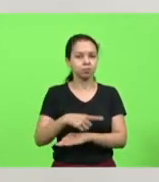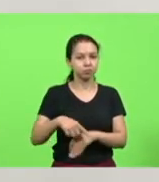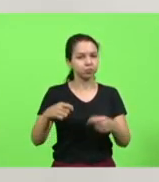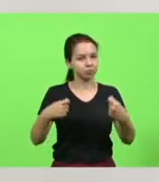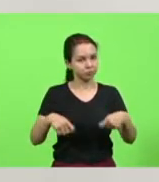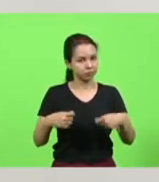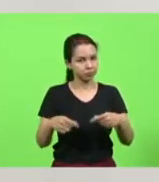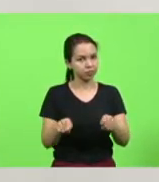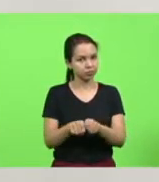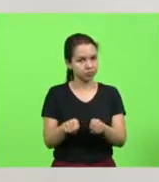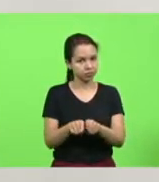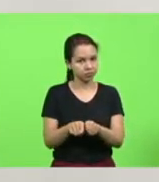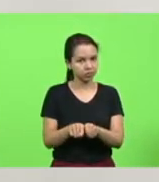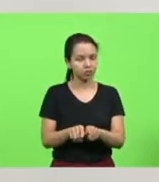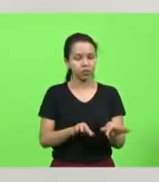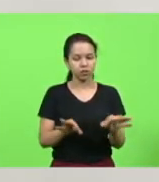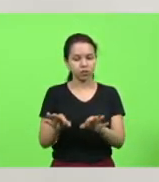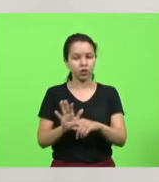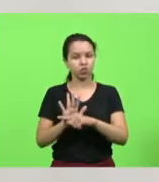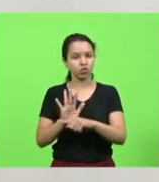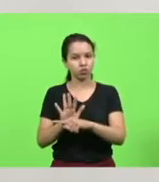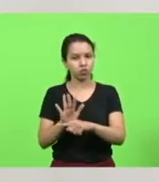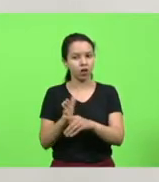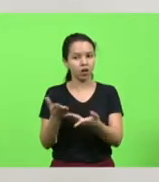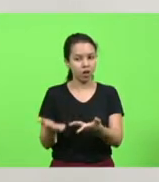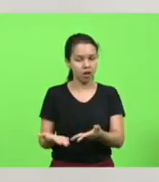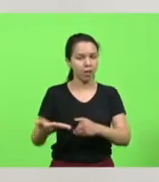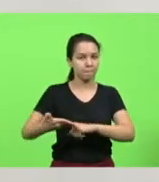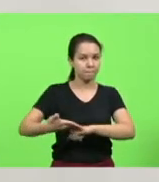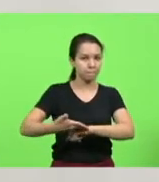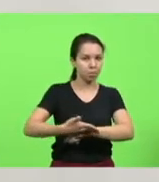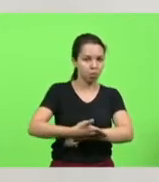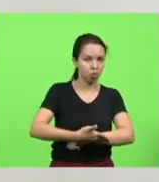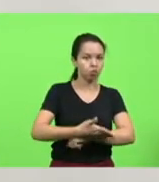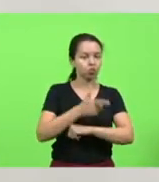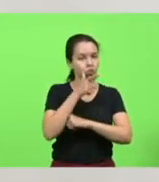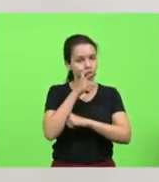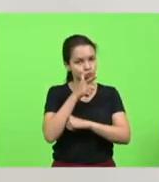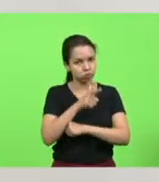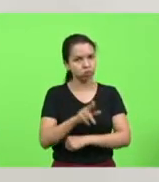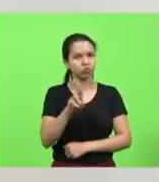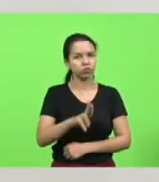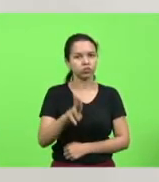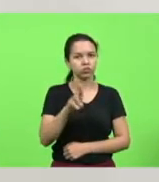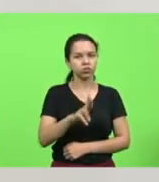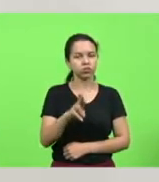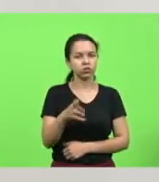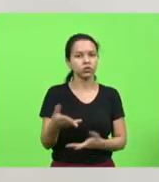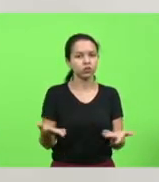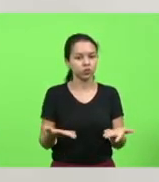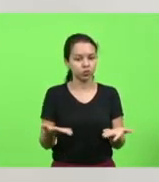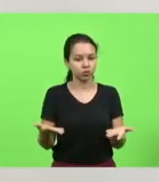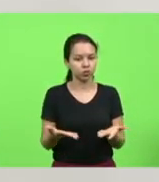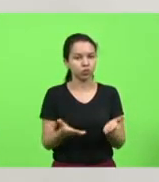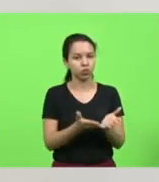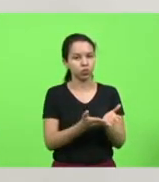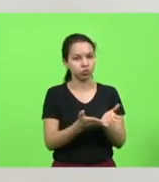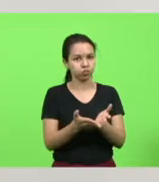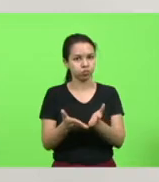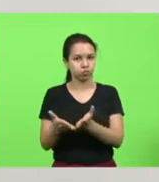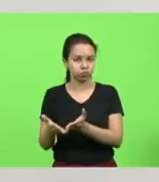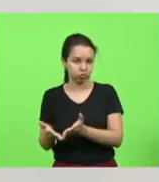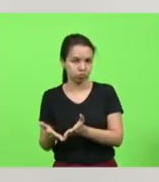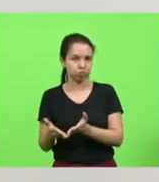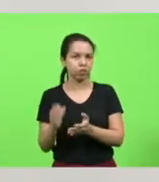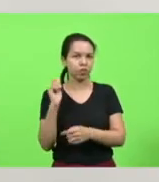necessárias para que esse porto funcione. Hoje, a grande frota pesqueira, Santa Catarina, é o maior